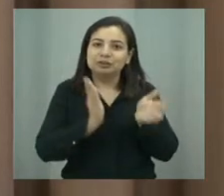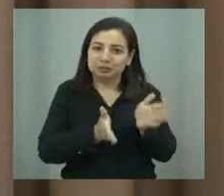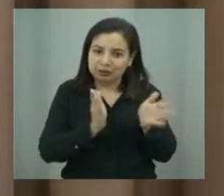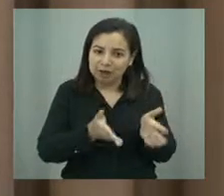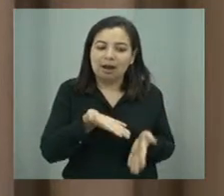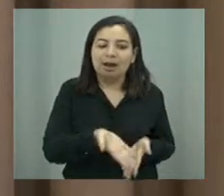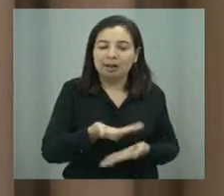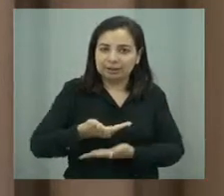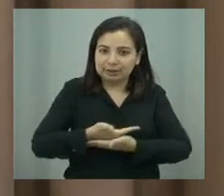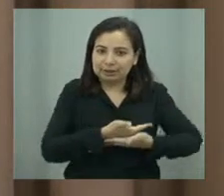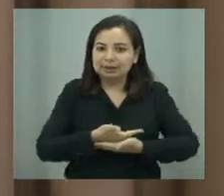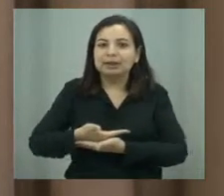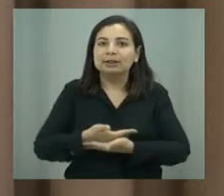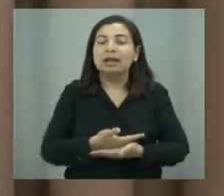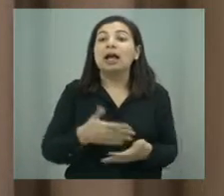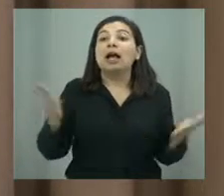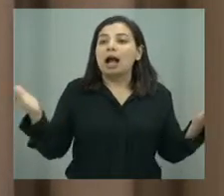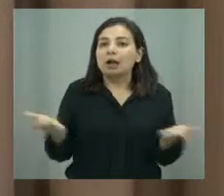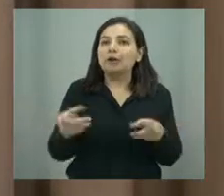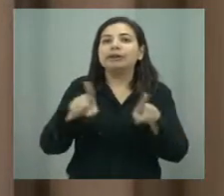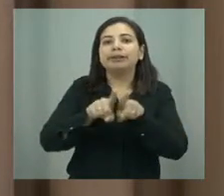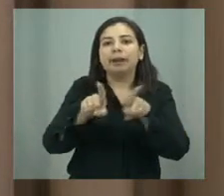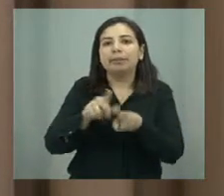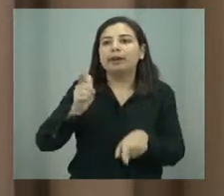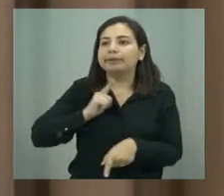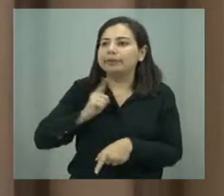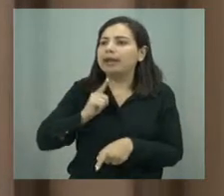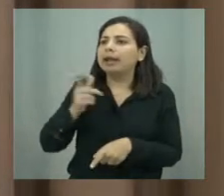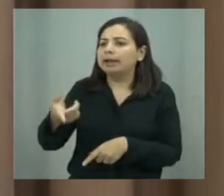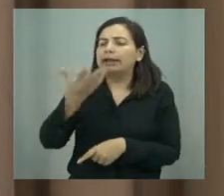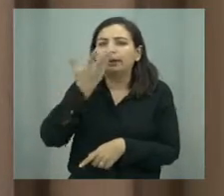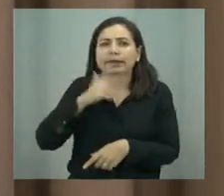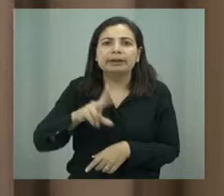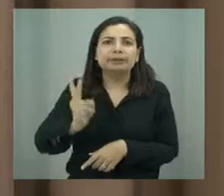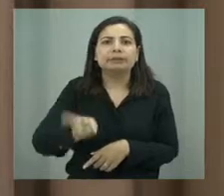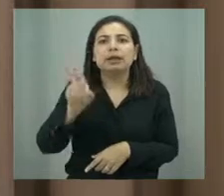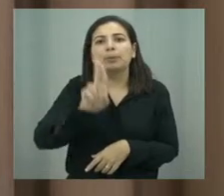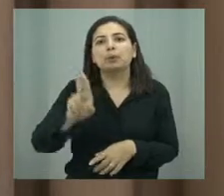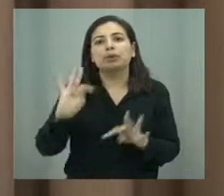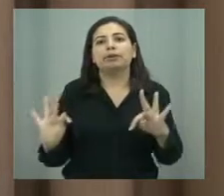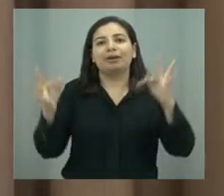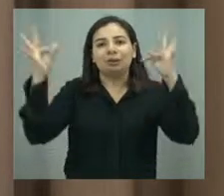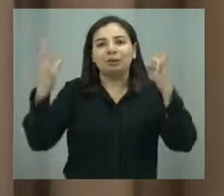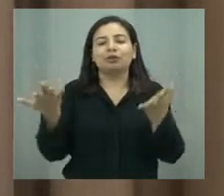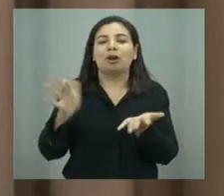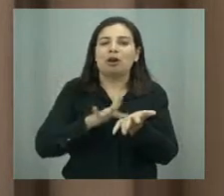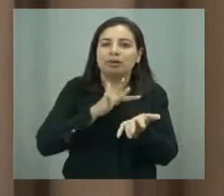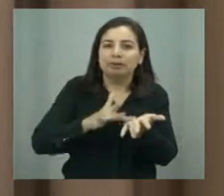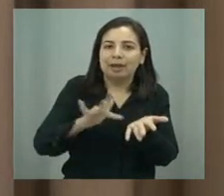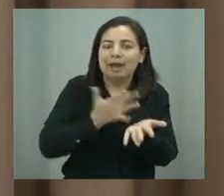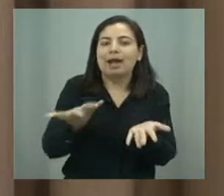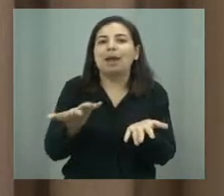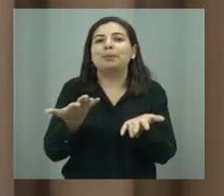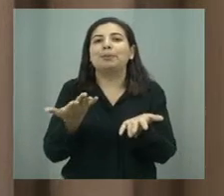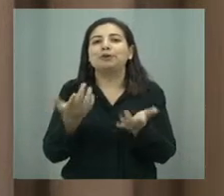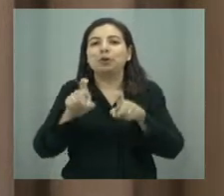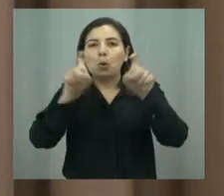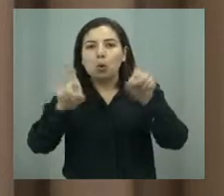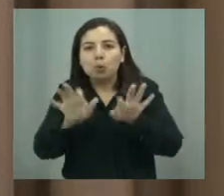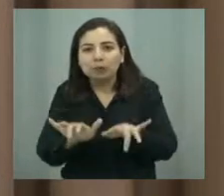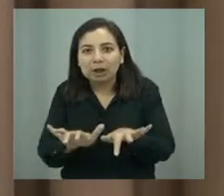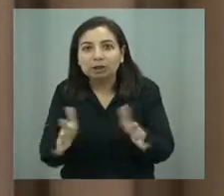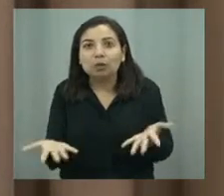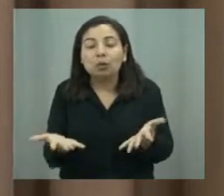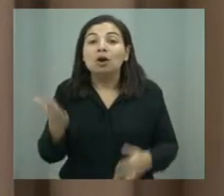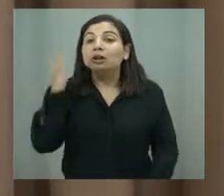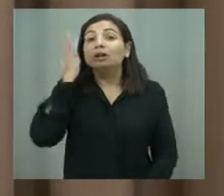né? Do tablet, do computador, e a gente não sabe a quantos decibéis ela